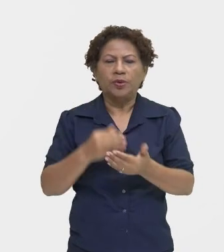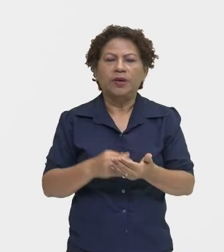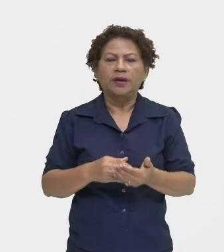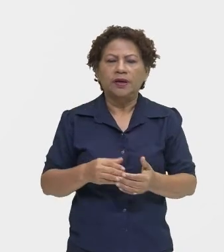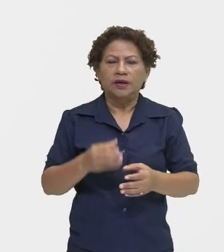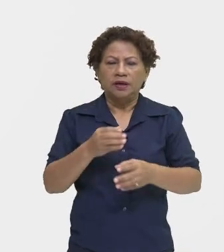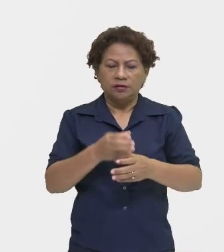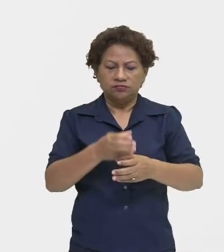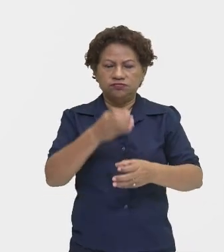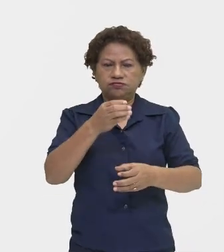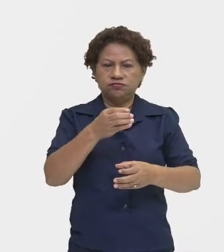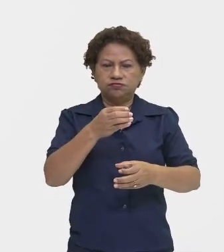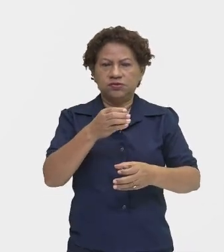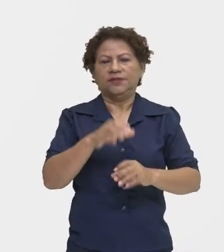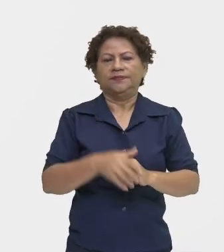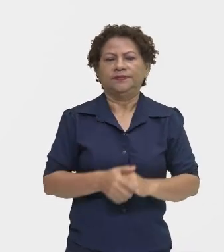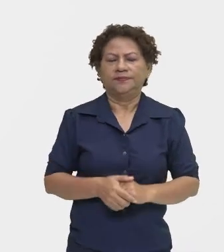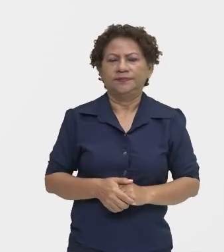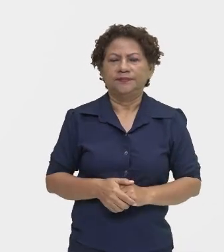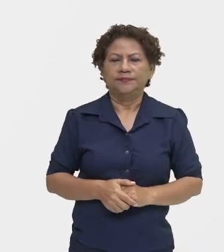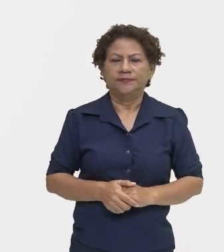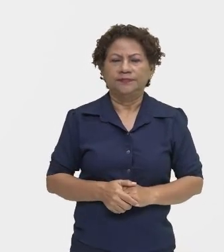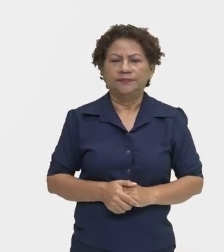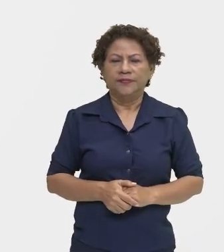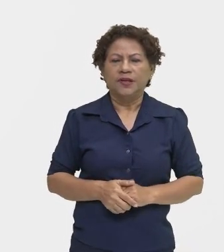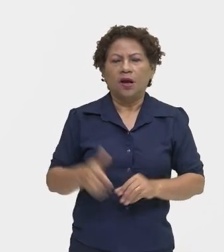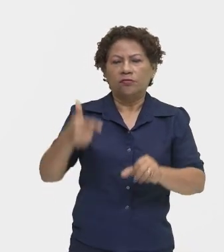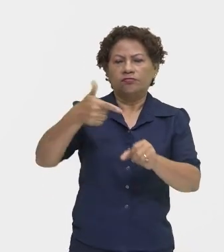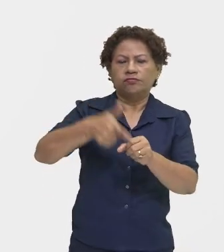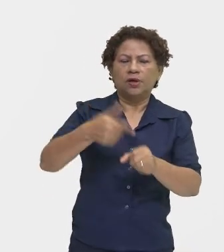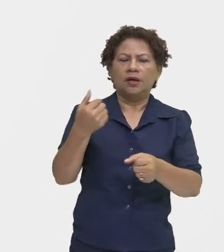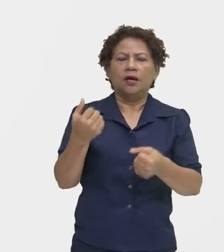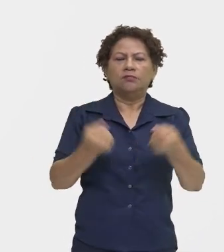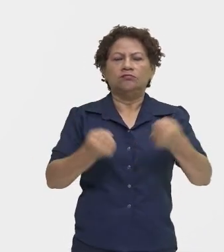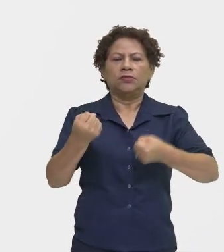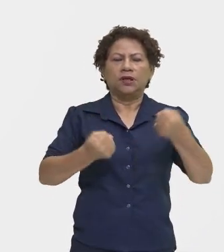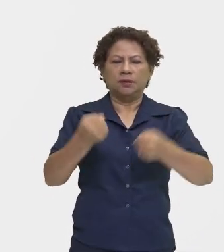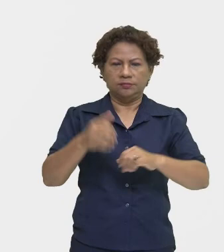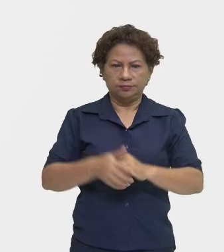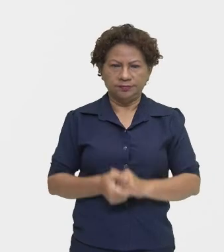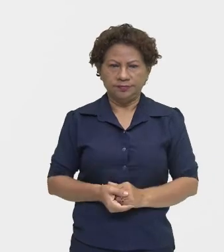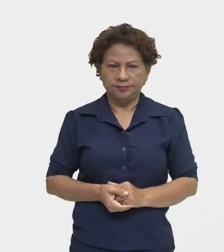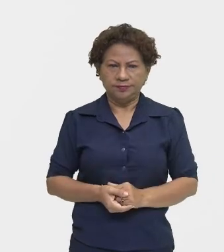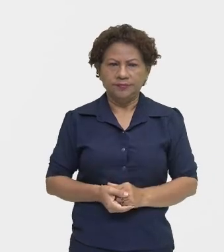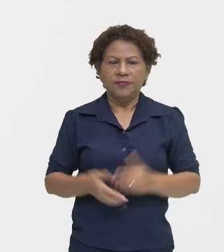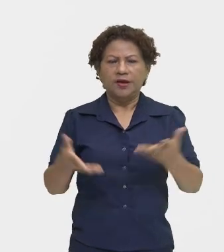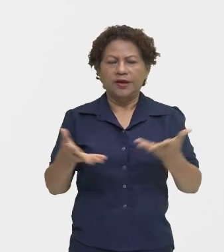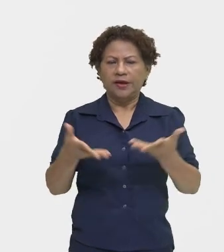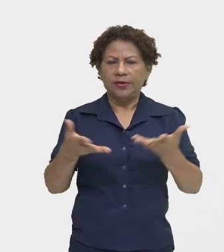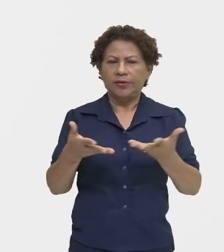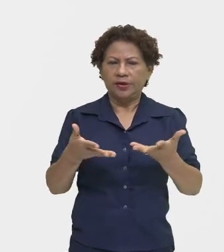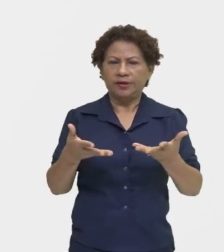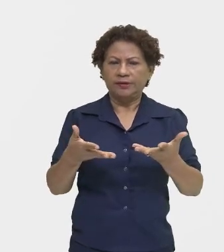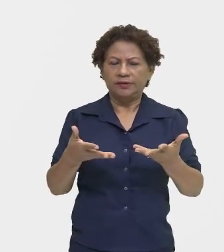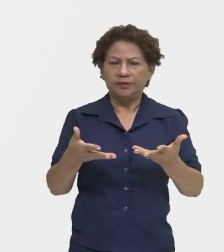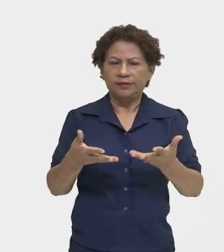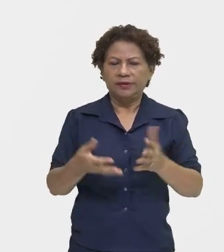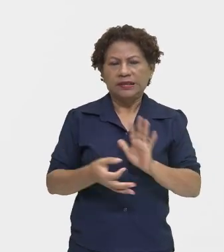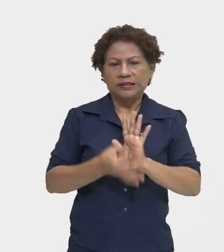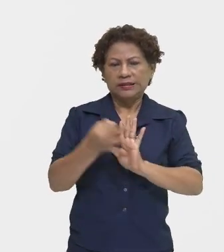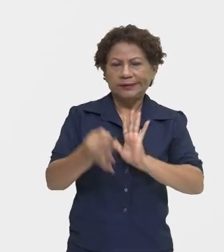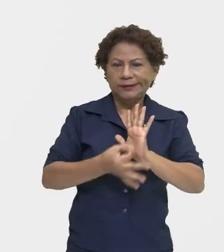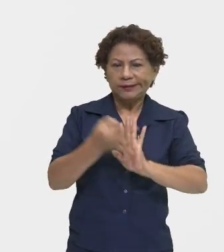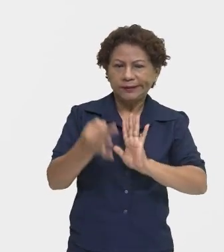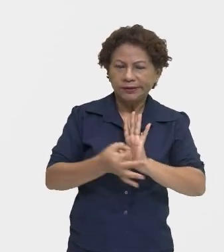gasolinas e etc. Aí, continuando, ausência de planejamento crítico